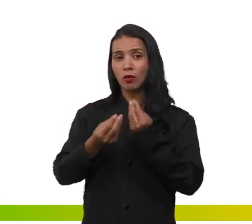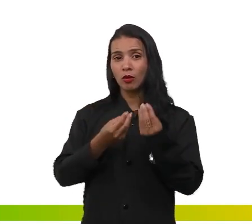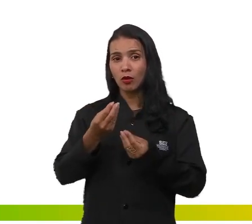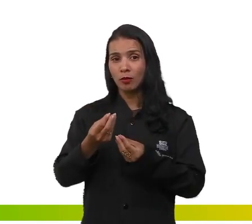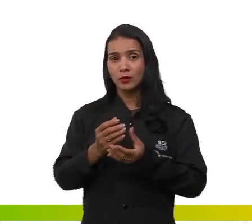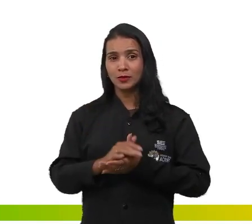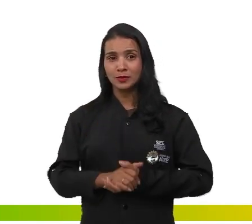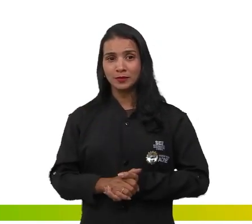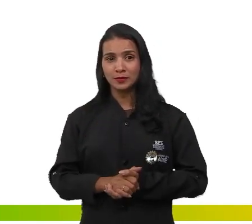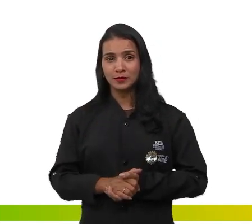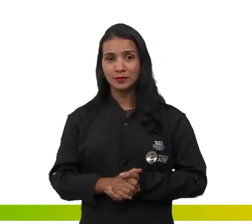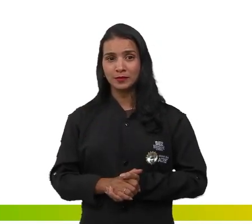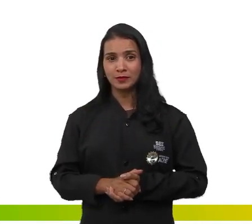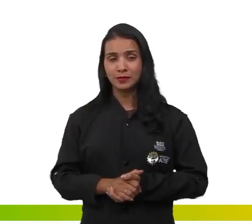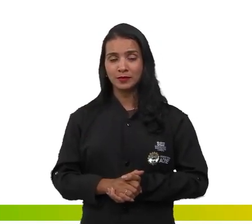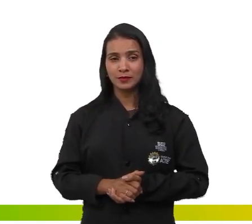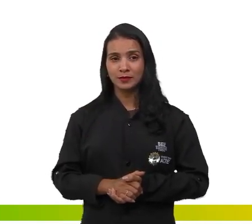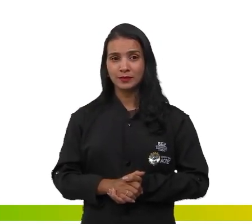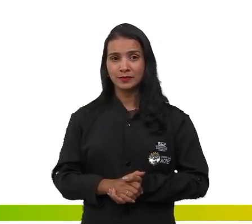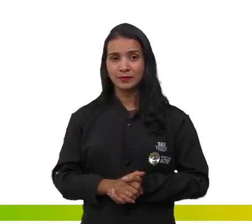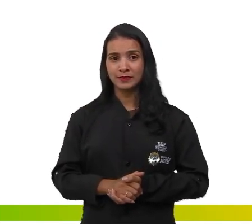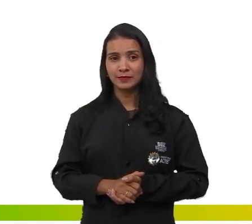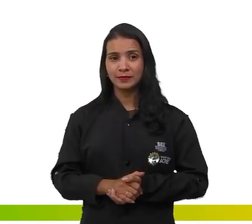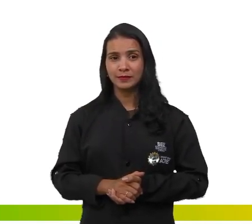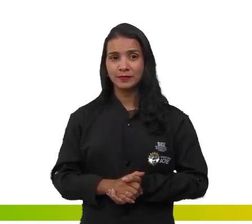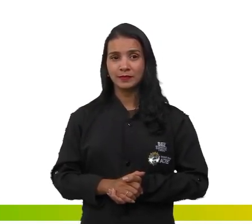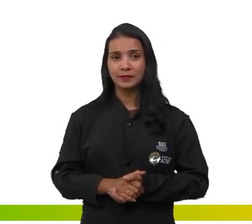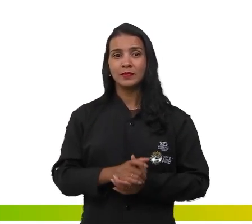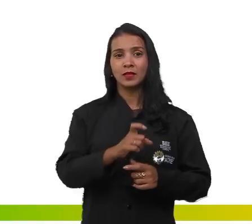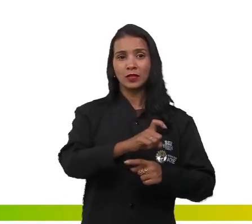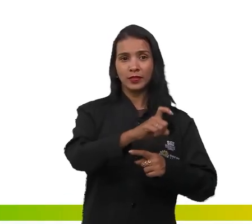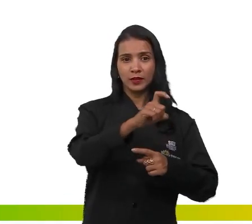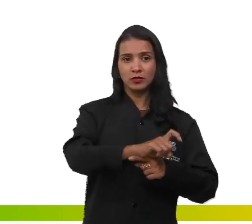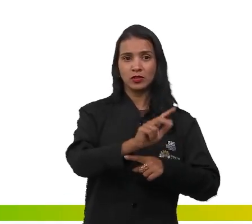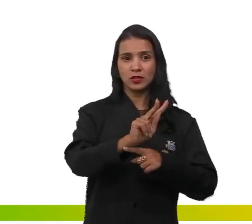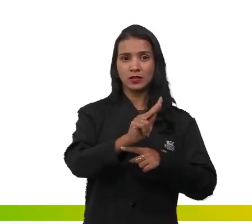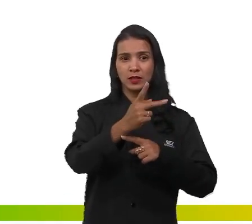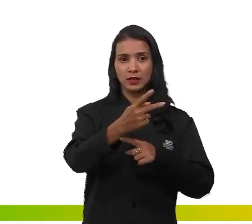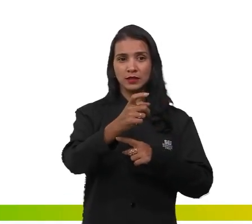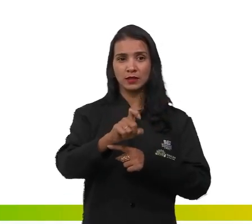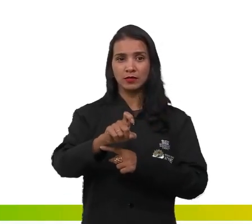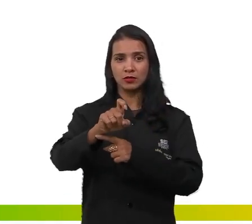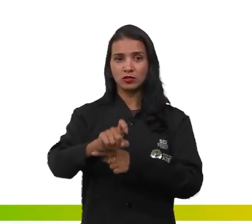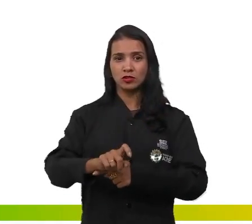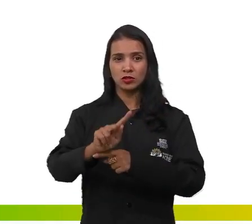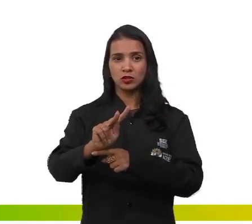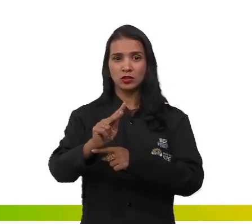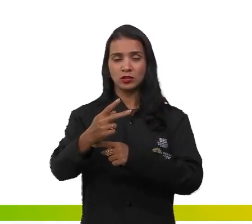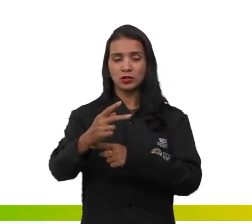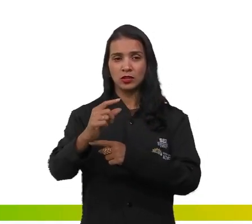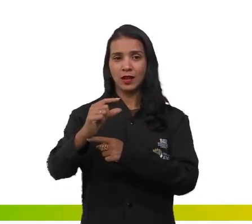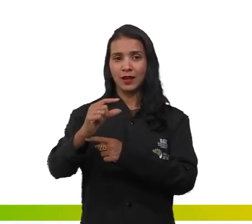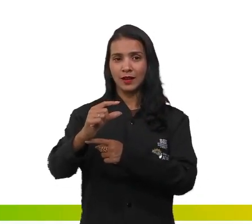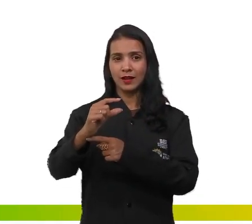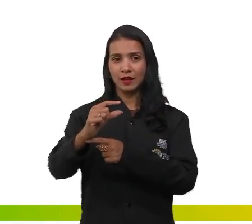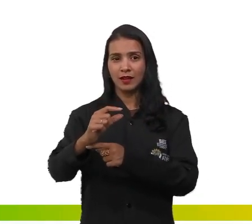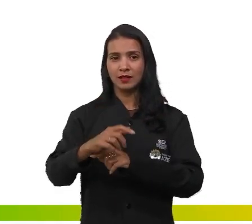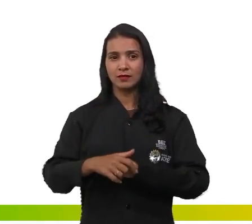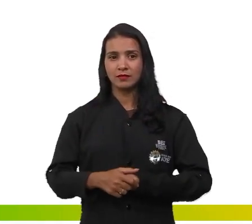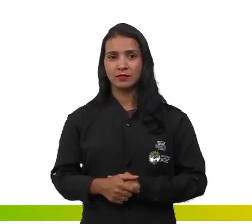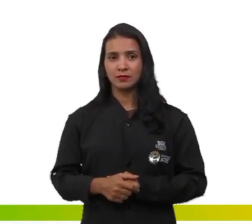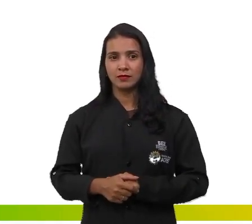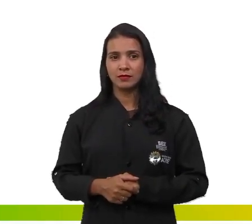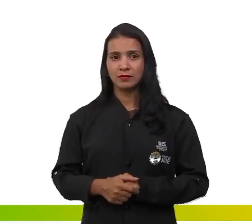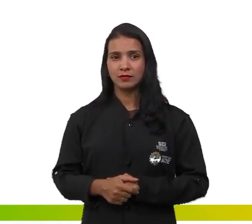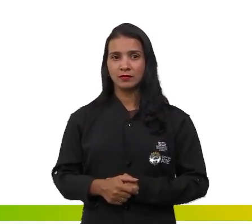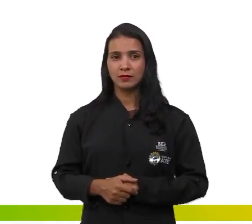informações? Seria X, Hzão e XHzinho. Por quê? Porque